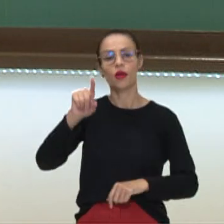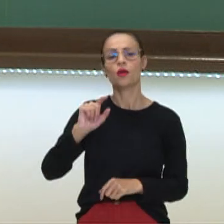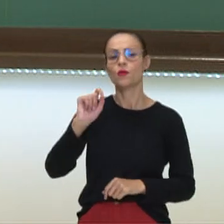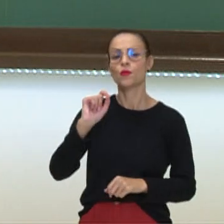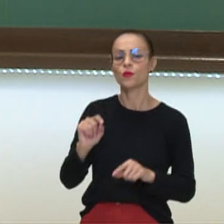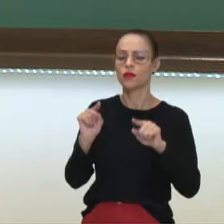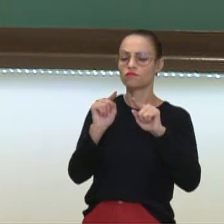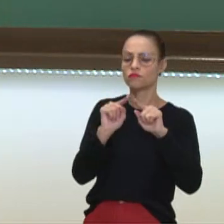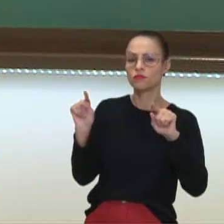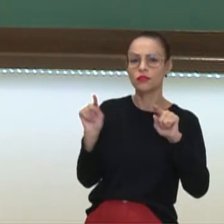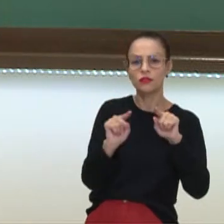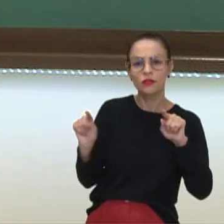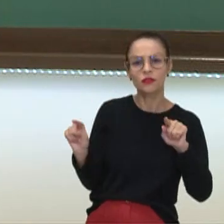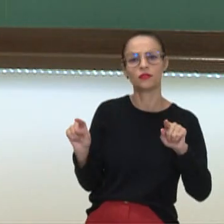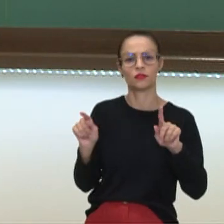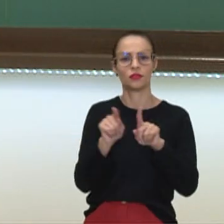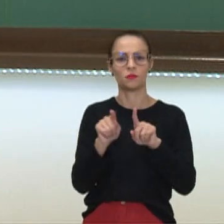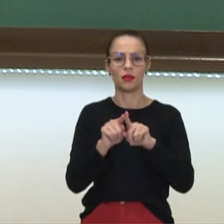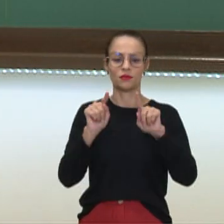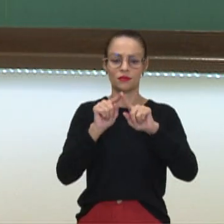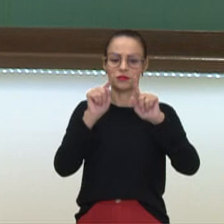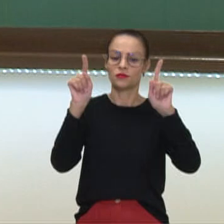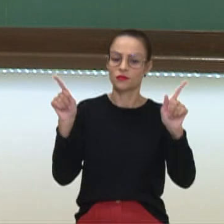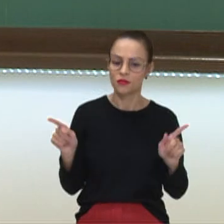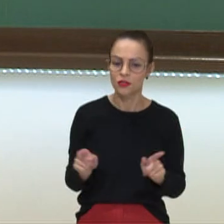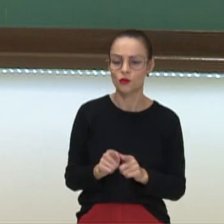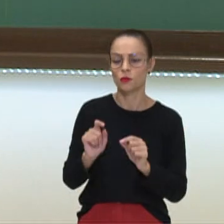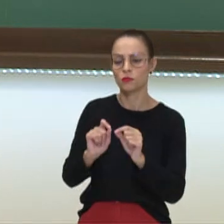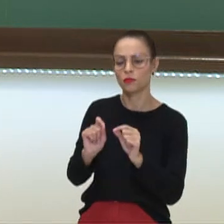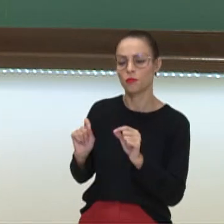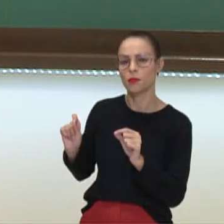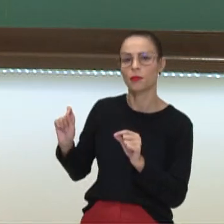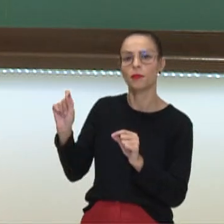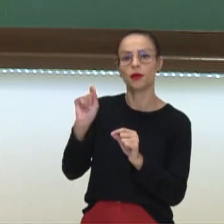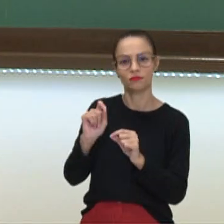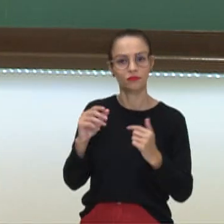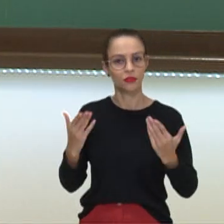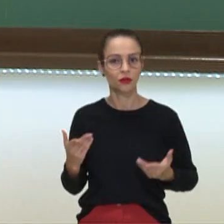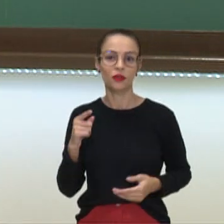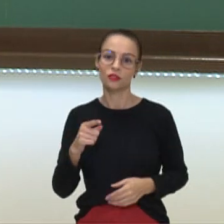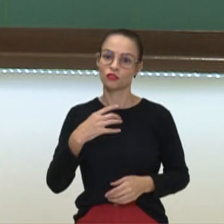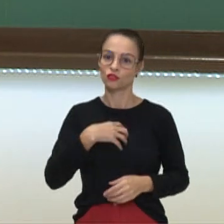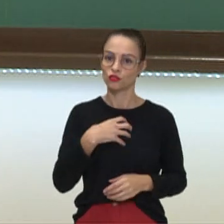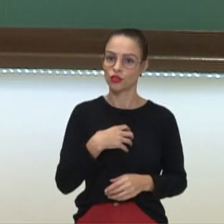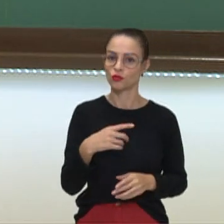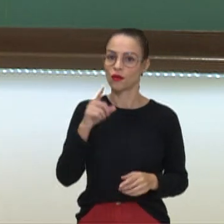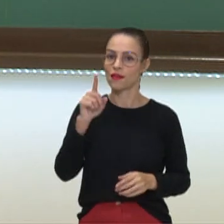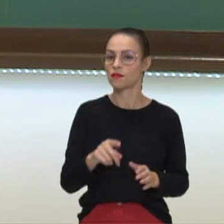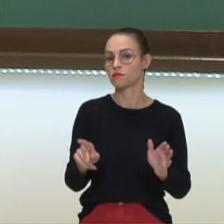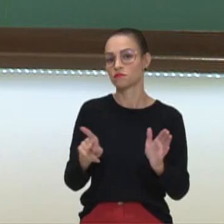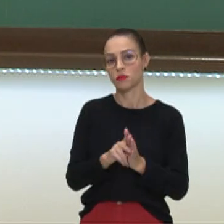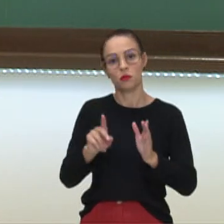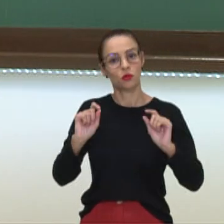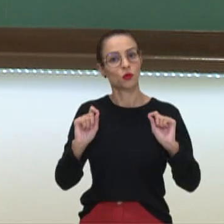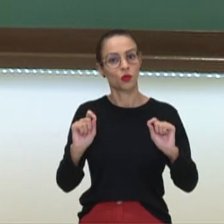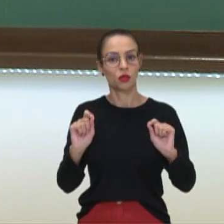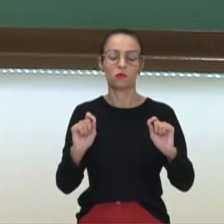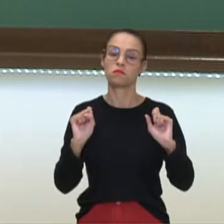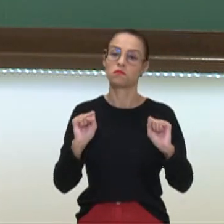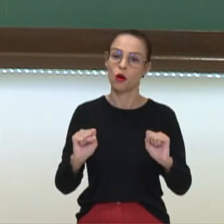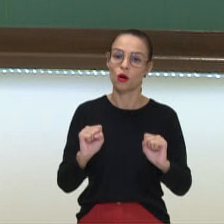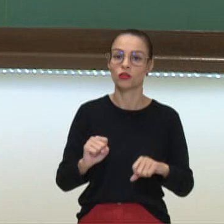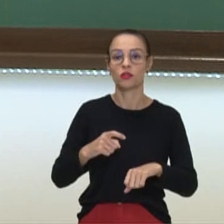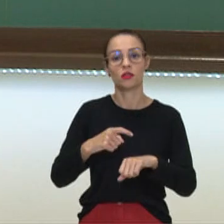linhas, círculos, pontos, né, e a gente vai ter essas formas representando, né, podem representar também a questão